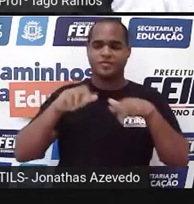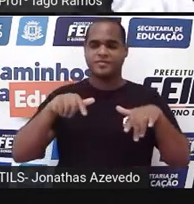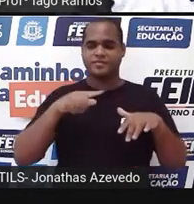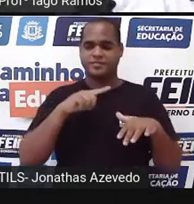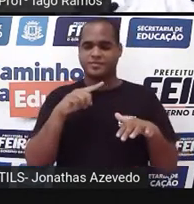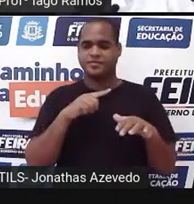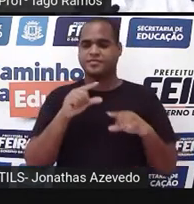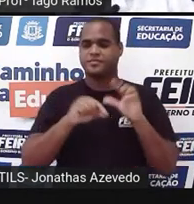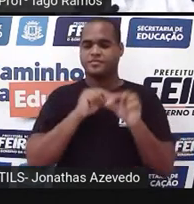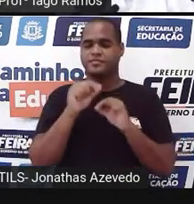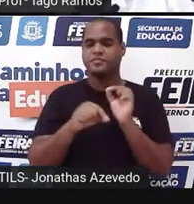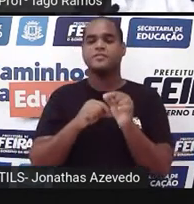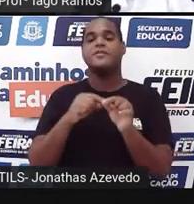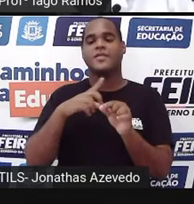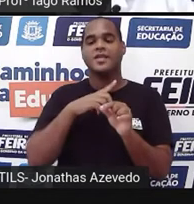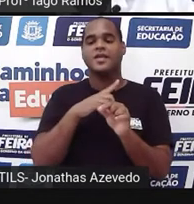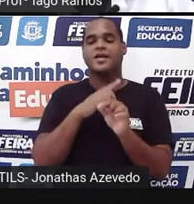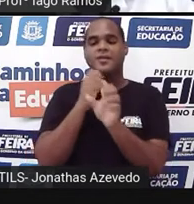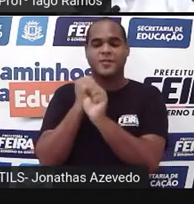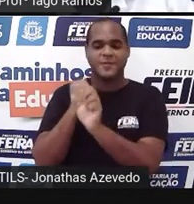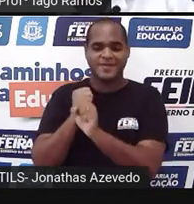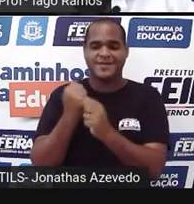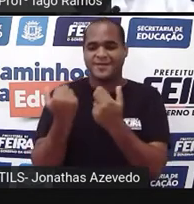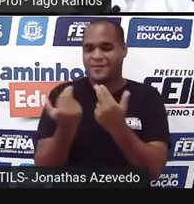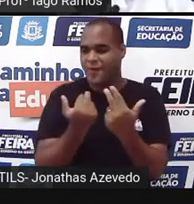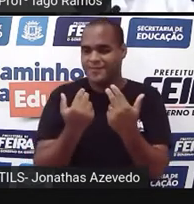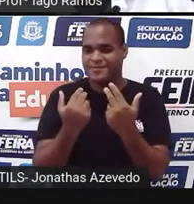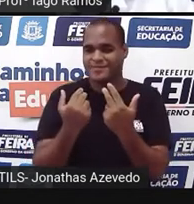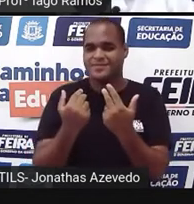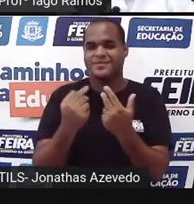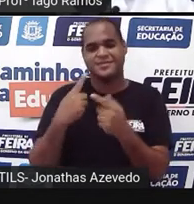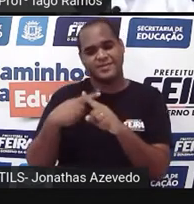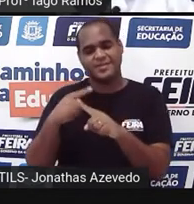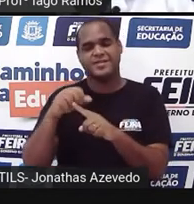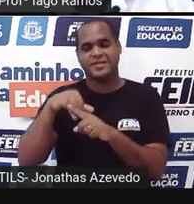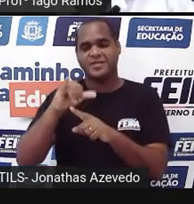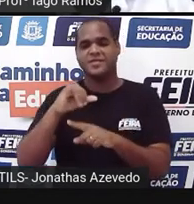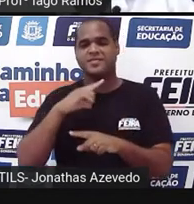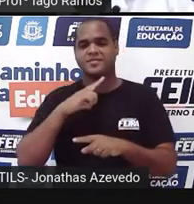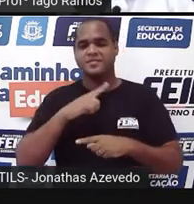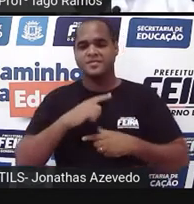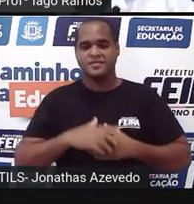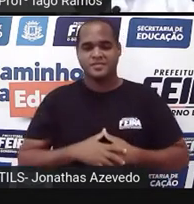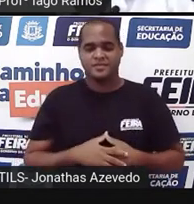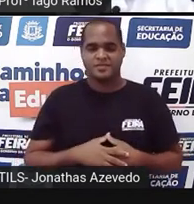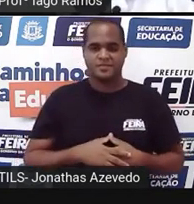do primeiro grau com duas incógnita Ah tá bom